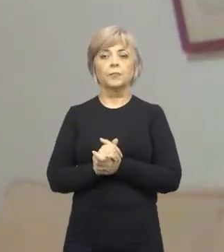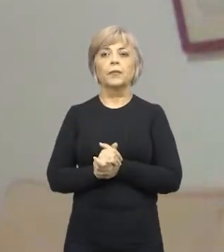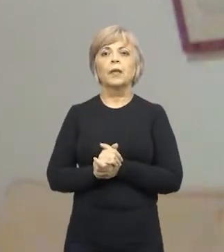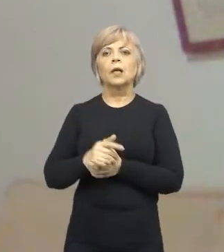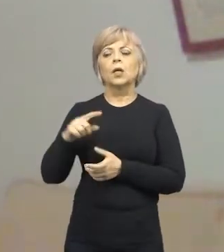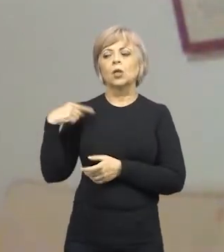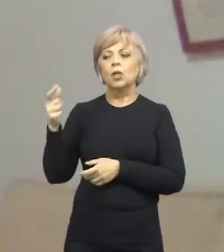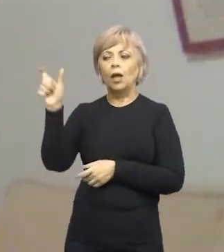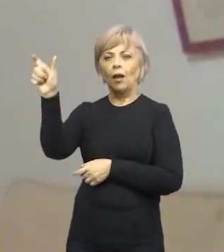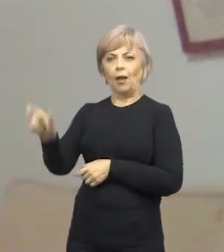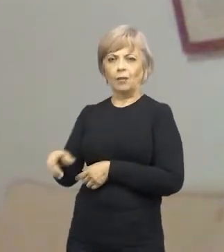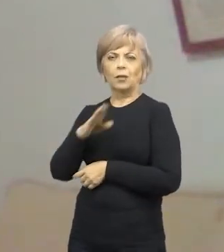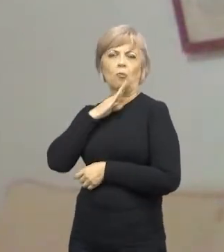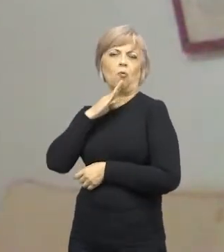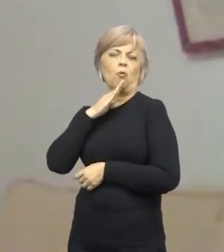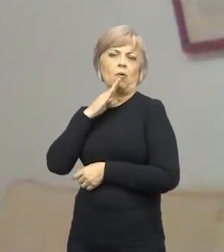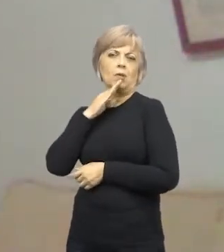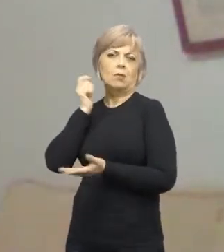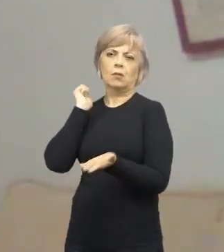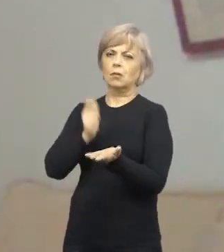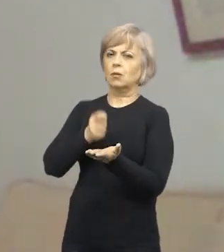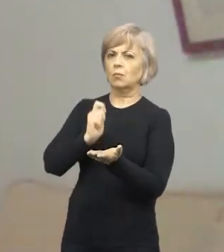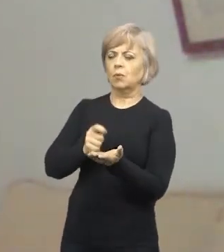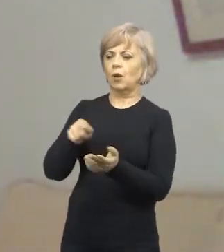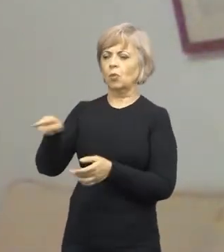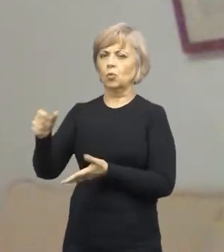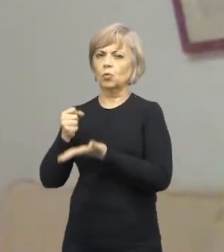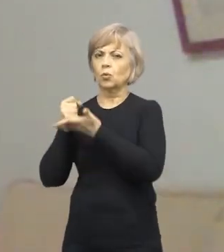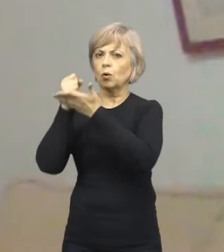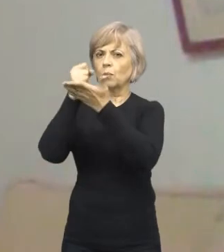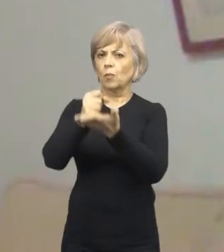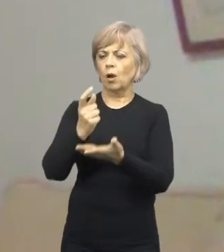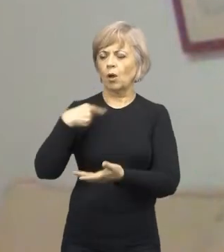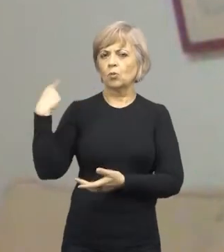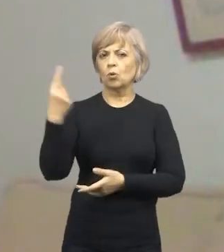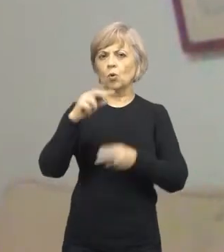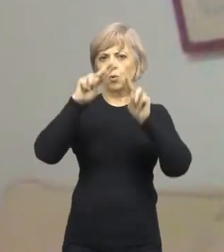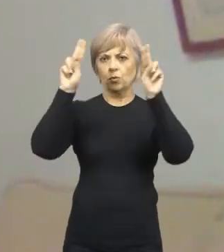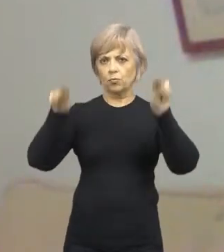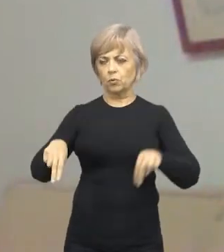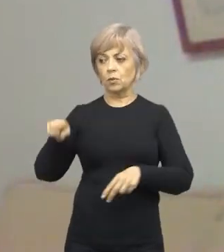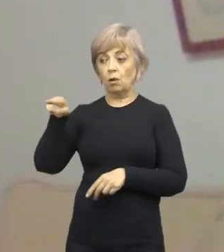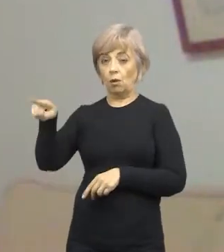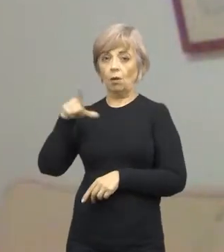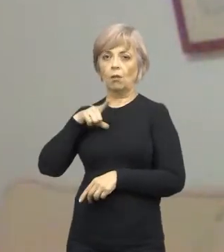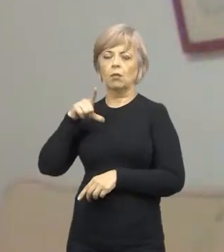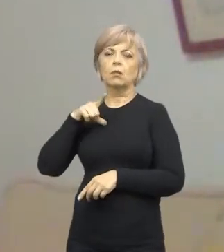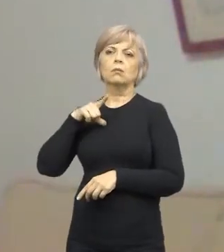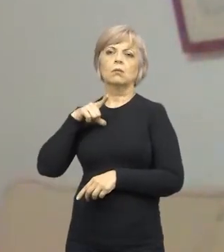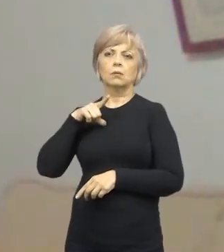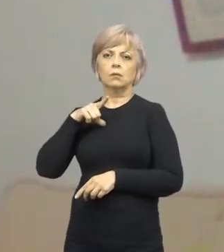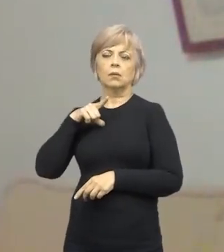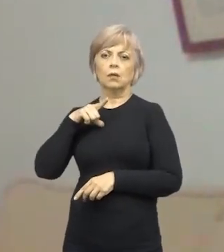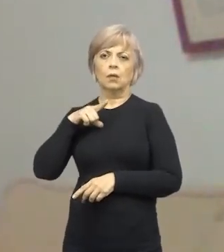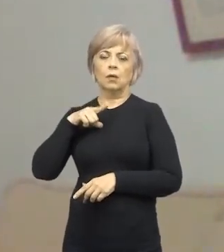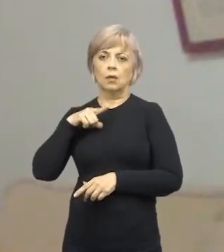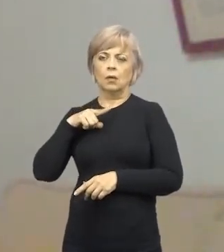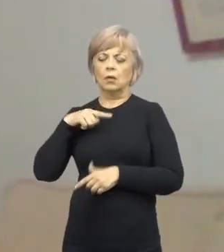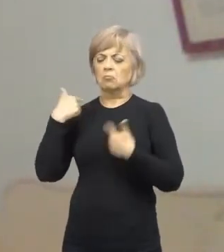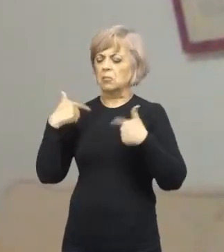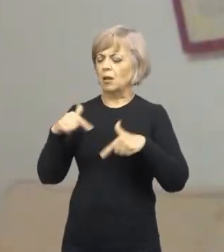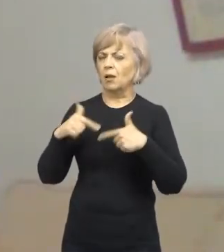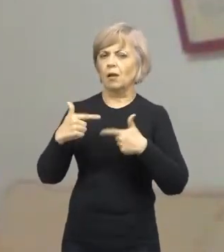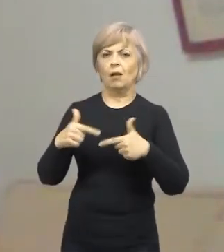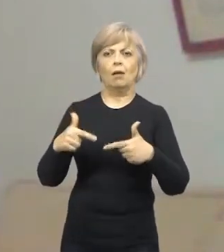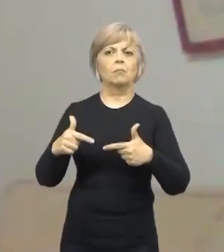o conhecimento que tem no tribunal, com todo o apoio dos nossos funcionários, ela tem feito um